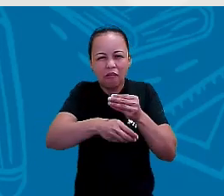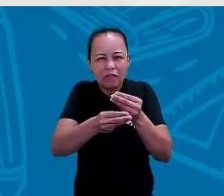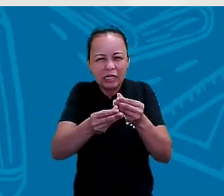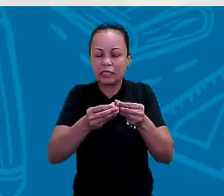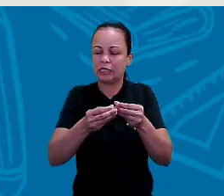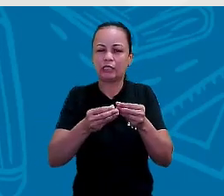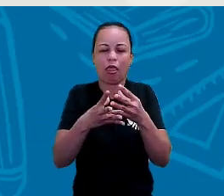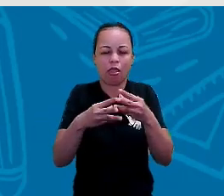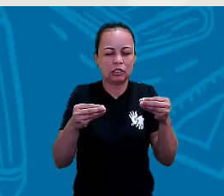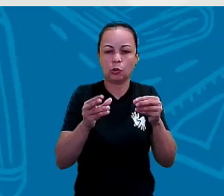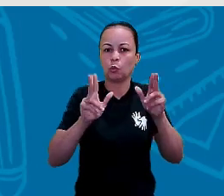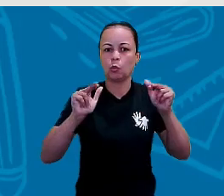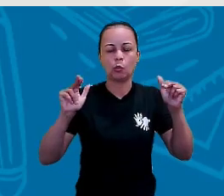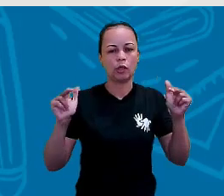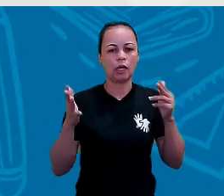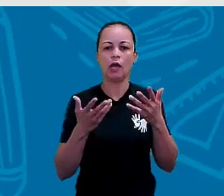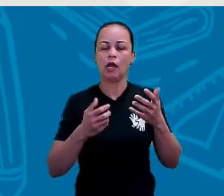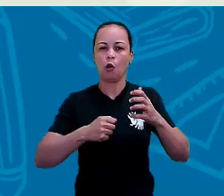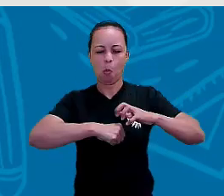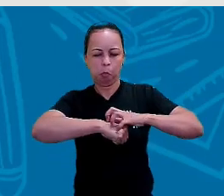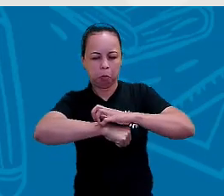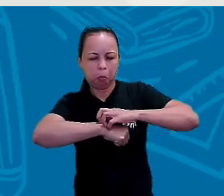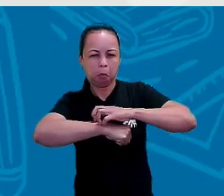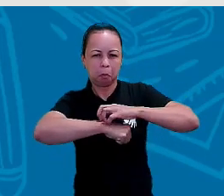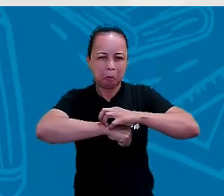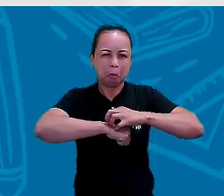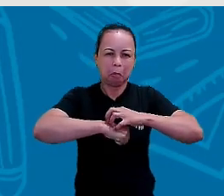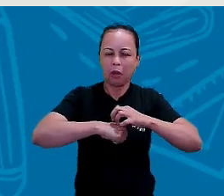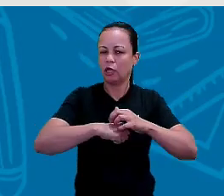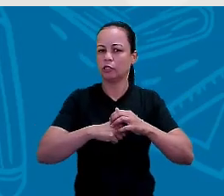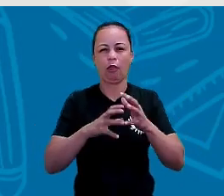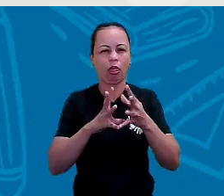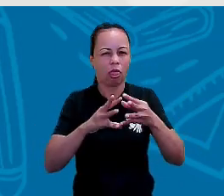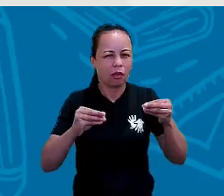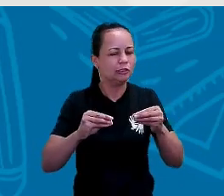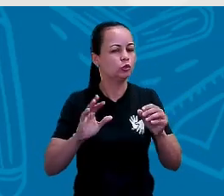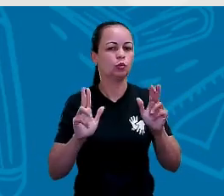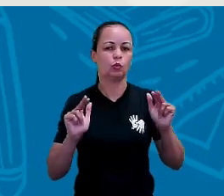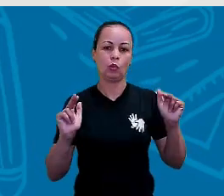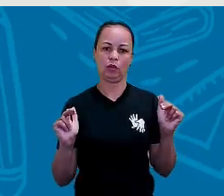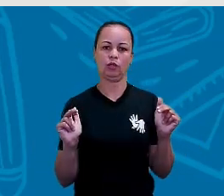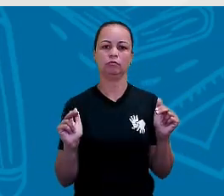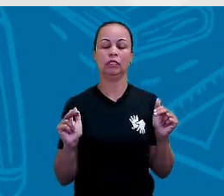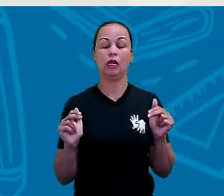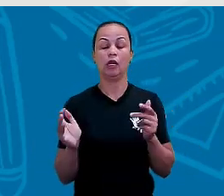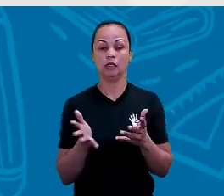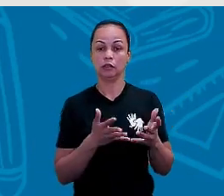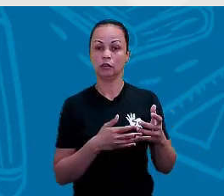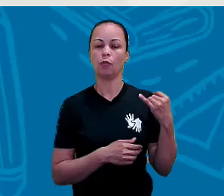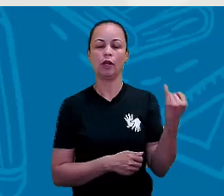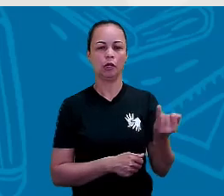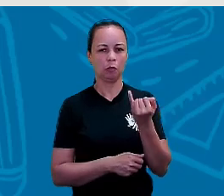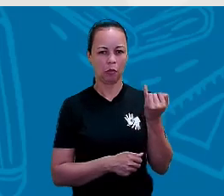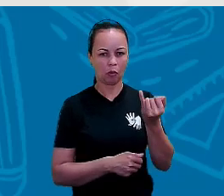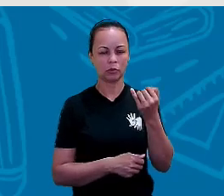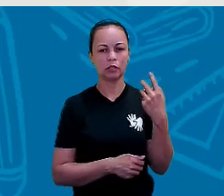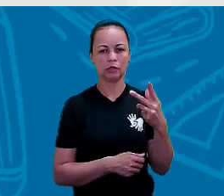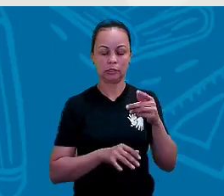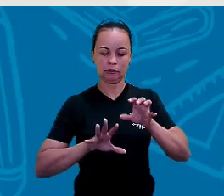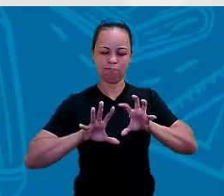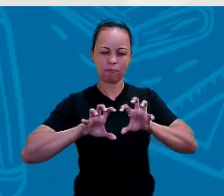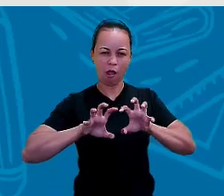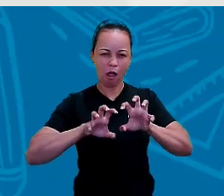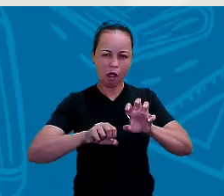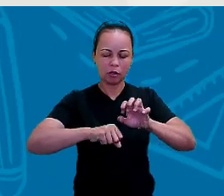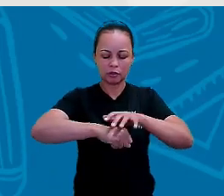manchas que ficam coçando e que não saram, tá certo? E uma questão muito importante é que esse câncer de